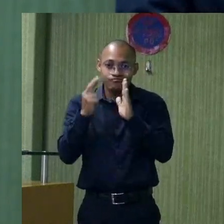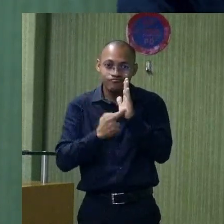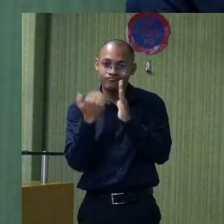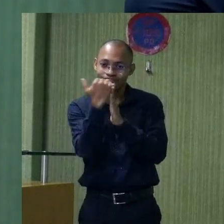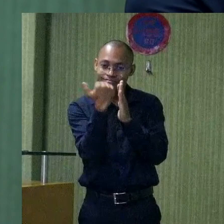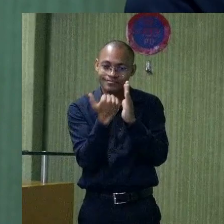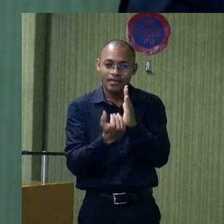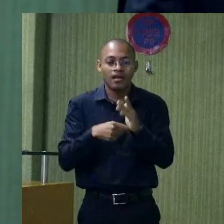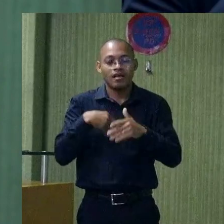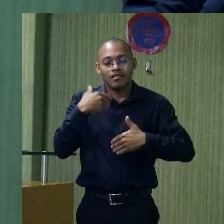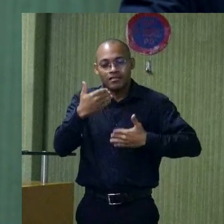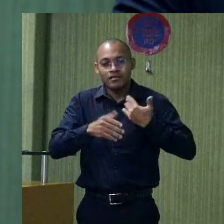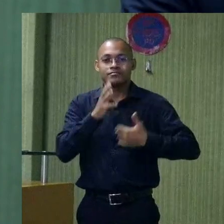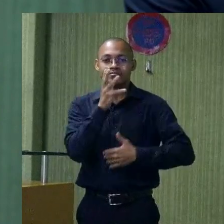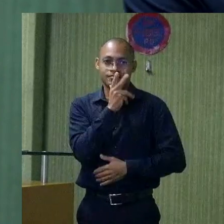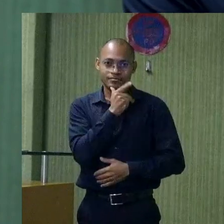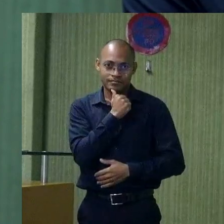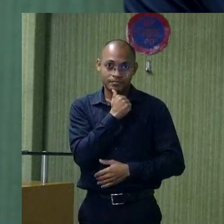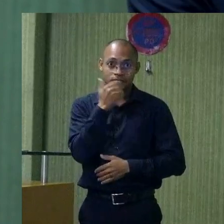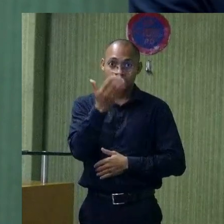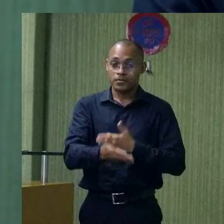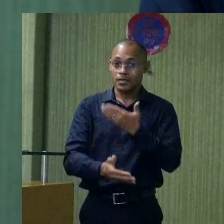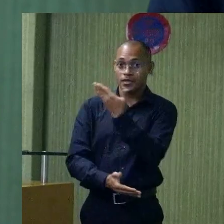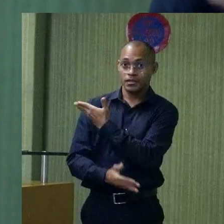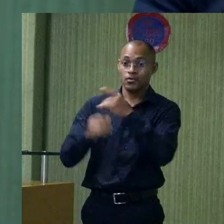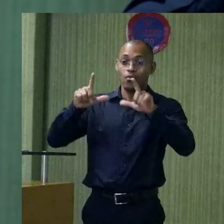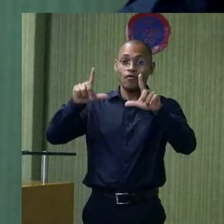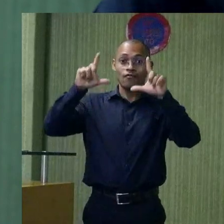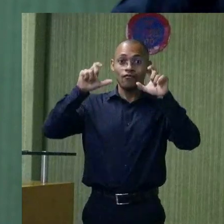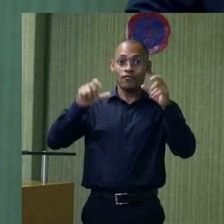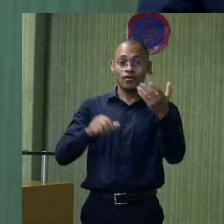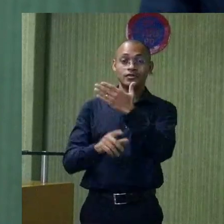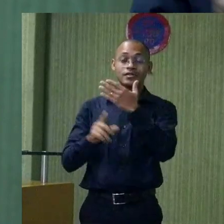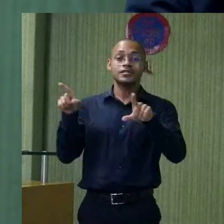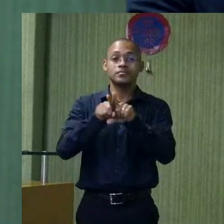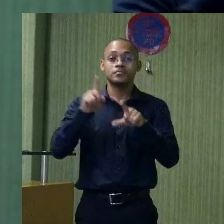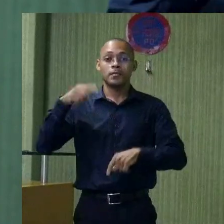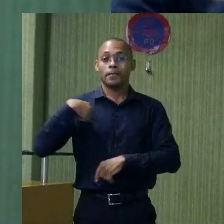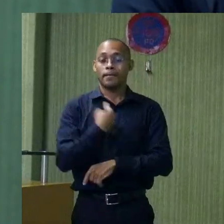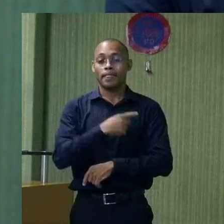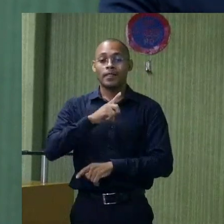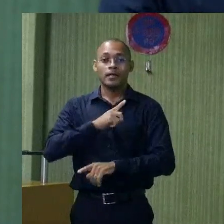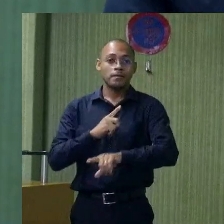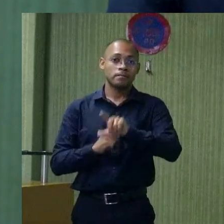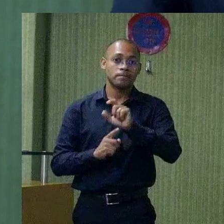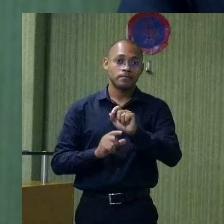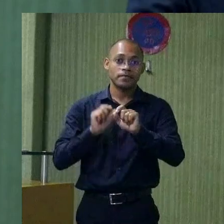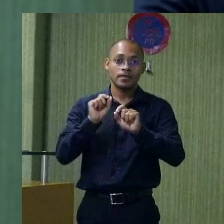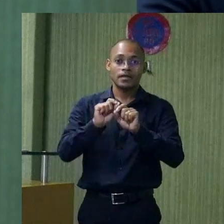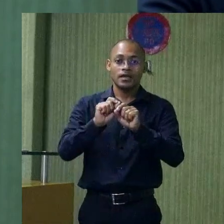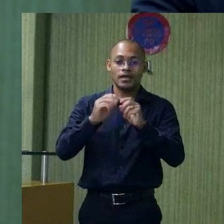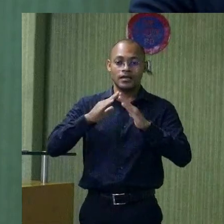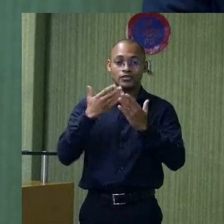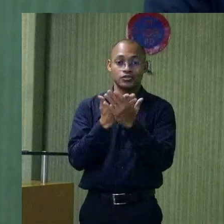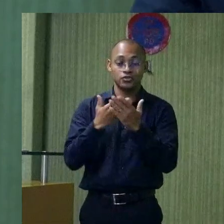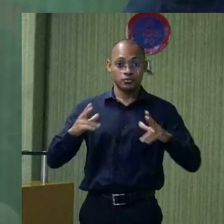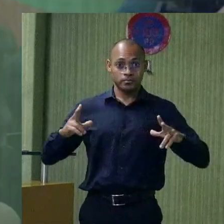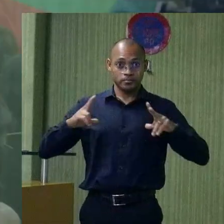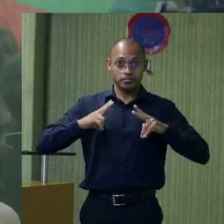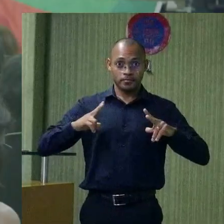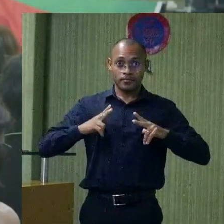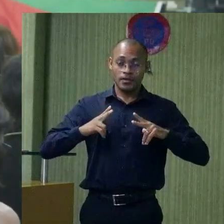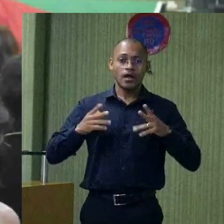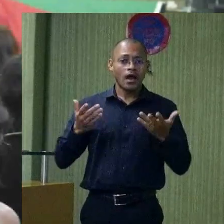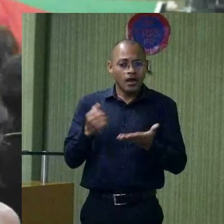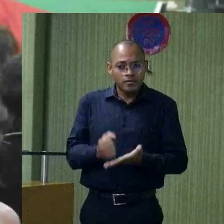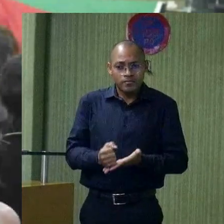ali mais uma foto então né da extensão E aí nós temos Claro as escolas privadas serviram de abrigos Assim